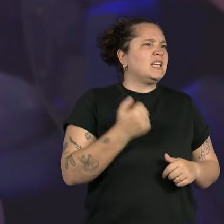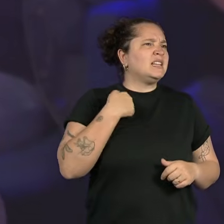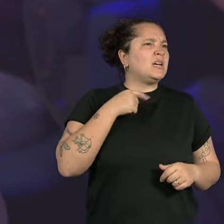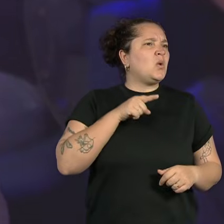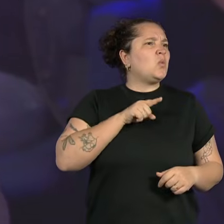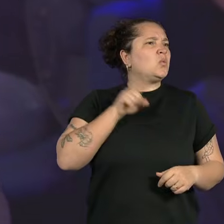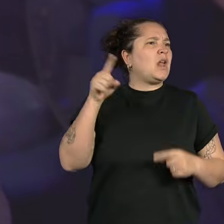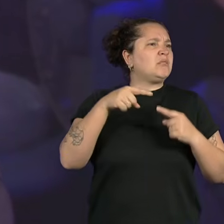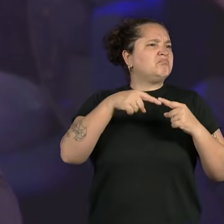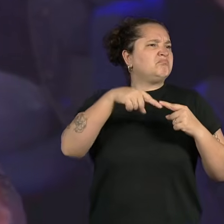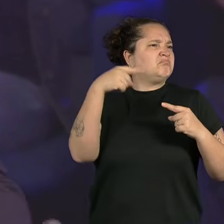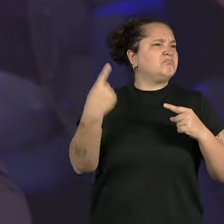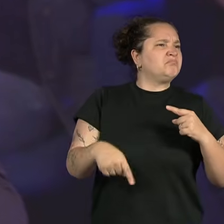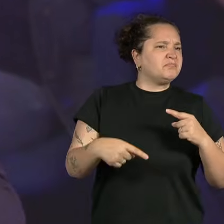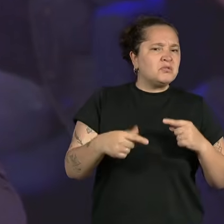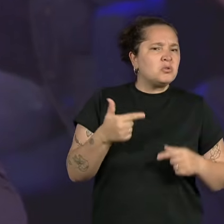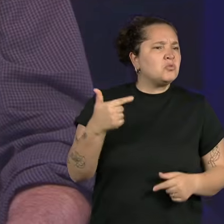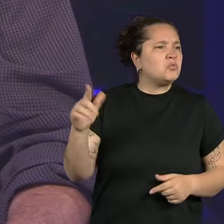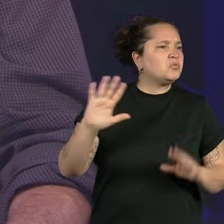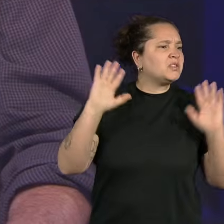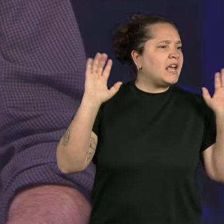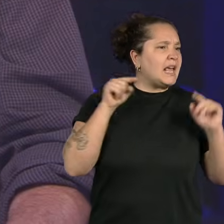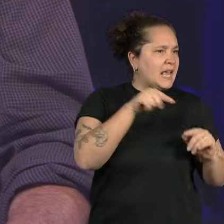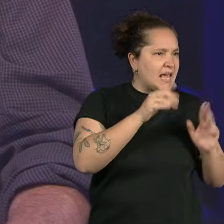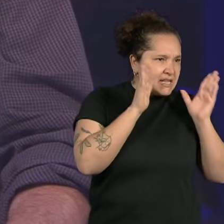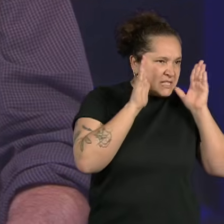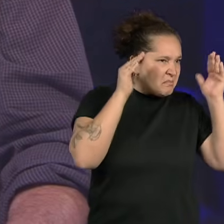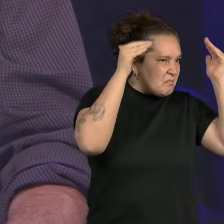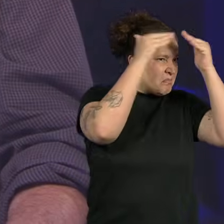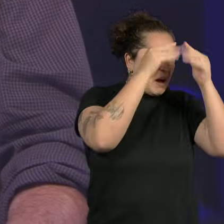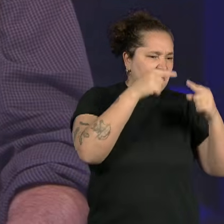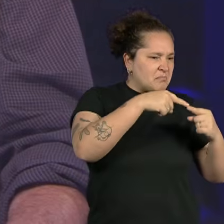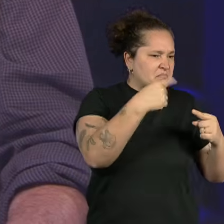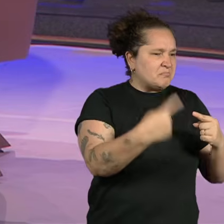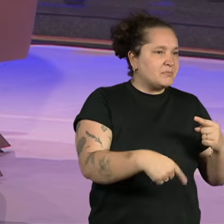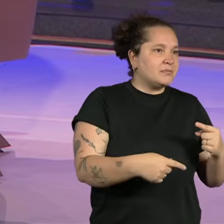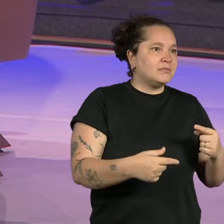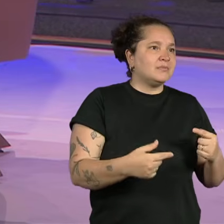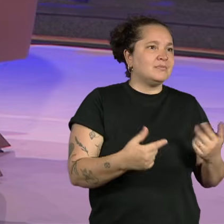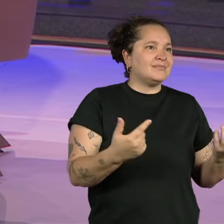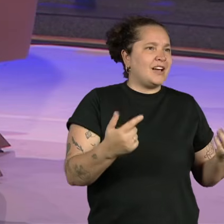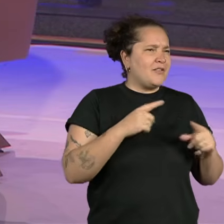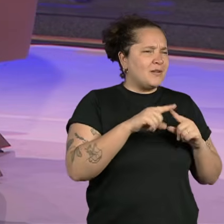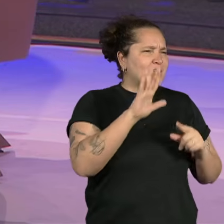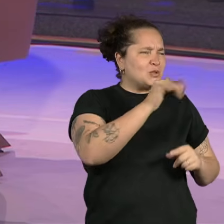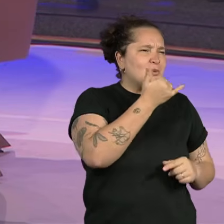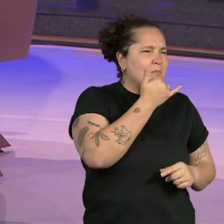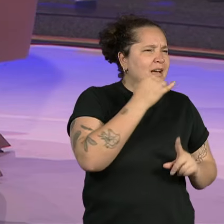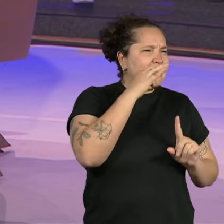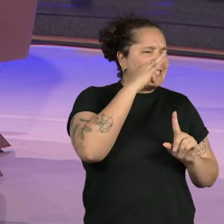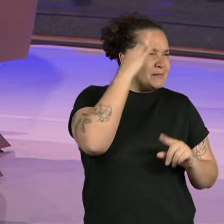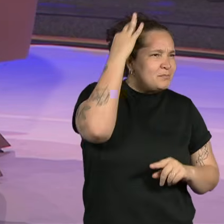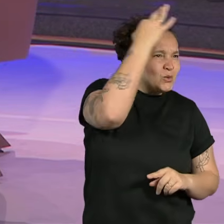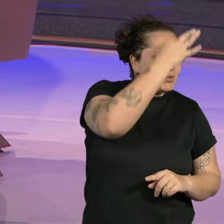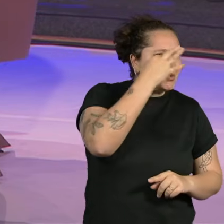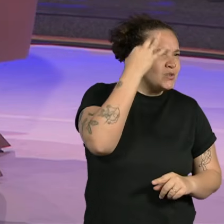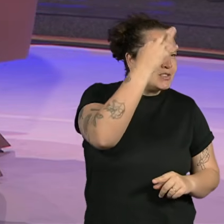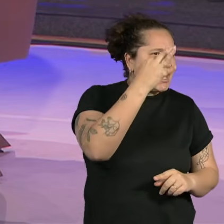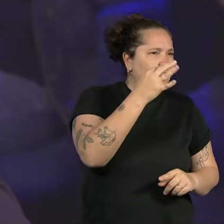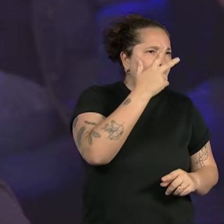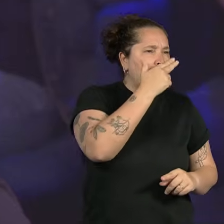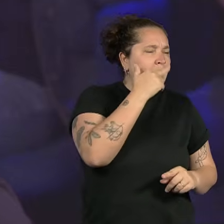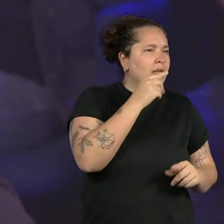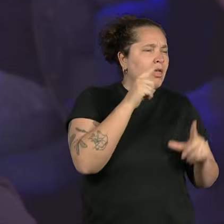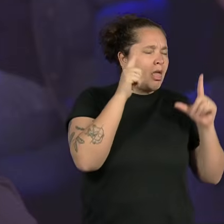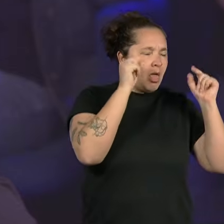tem papa. Esse papa... Eu falei, como assim? Cochilo do Espírito Santo. Eu falei, mas o Espírito Santo não cochila, senão não é Espírito